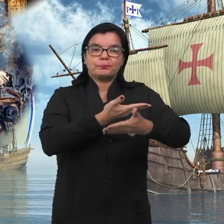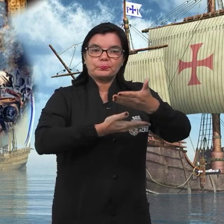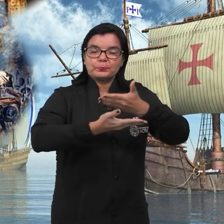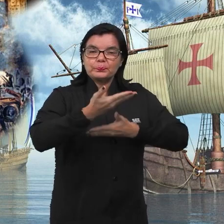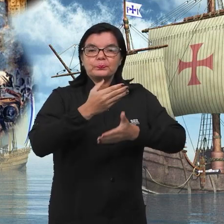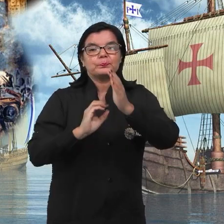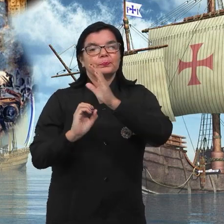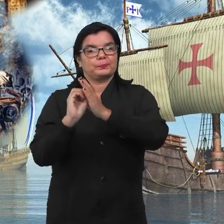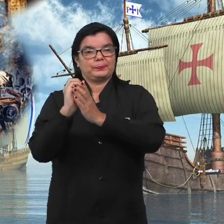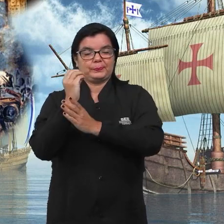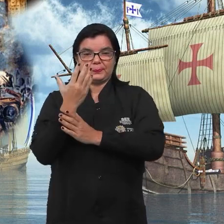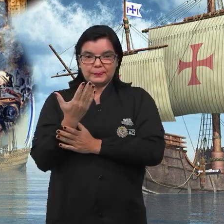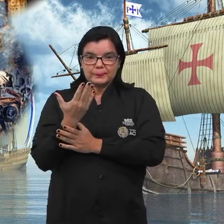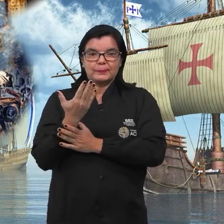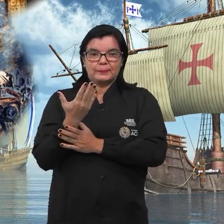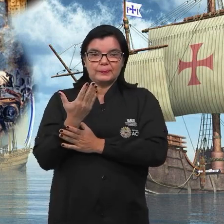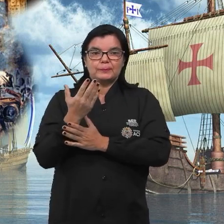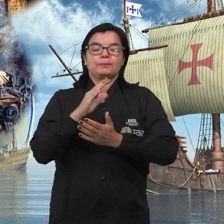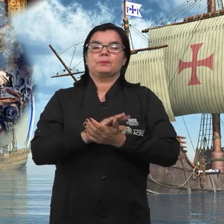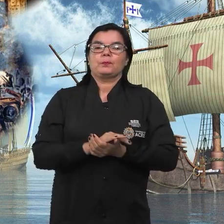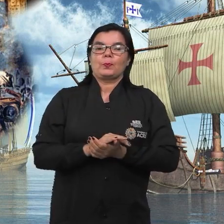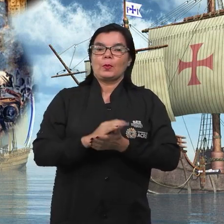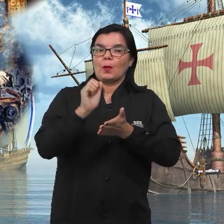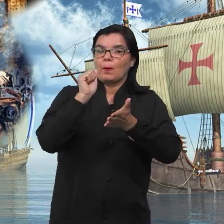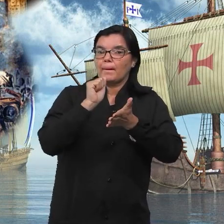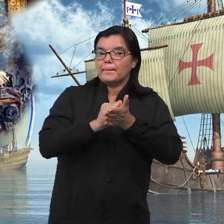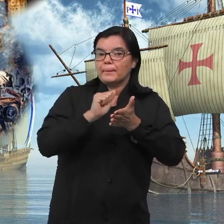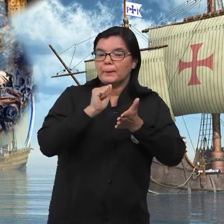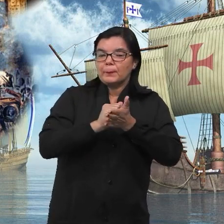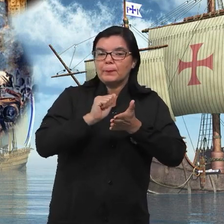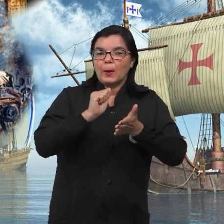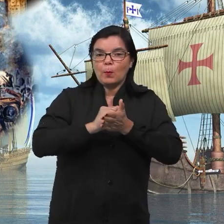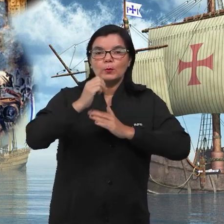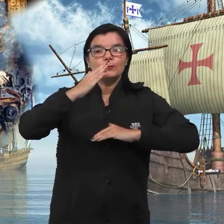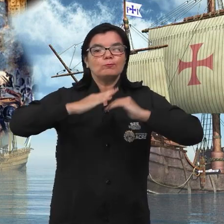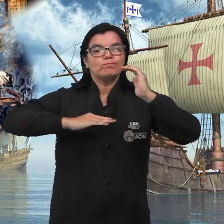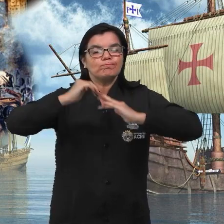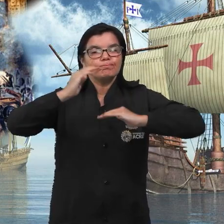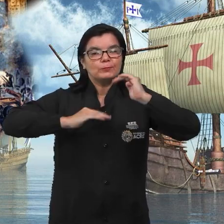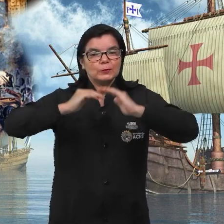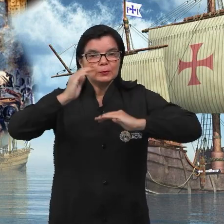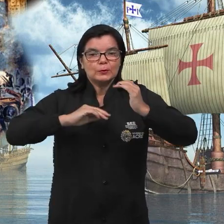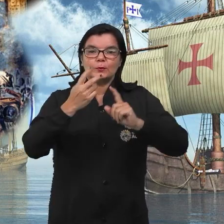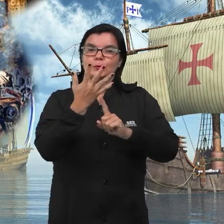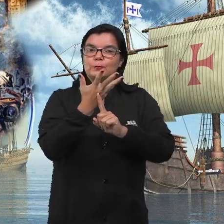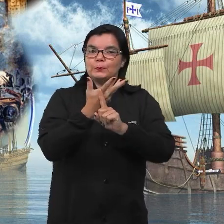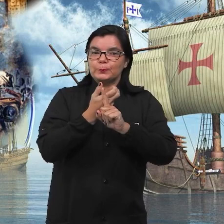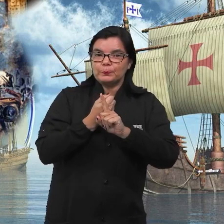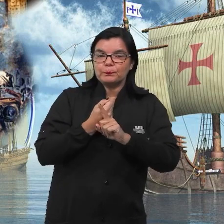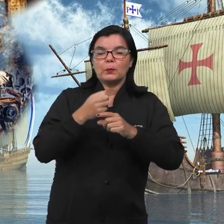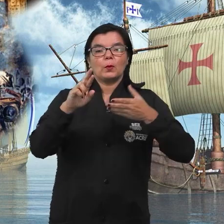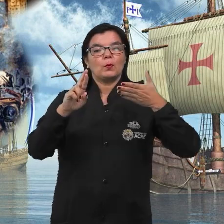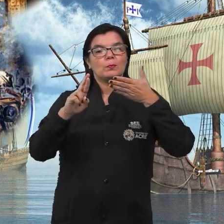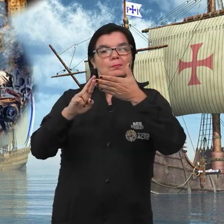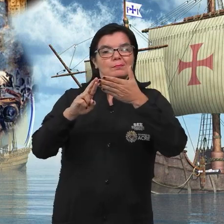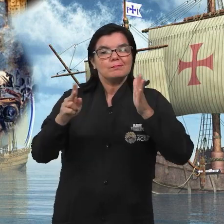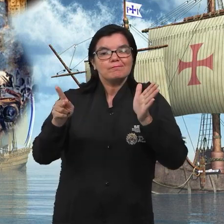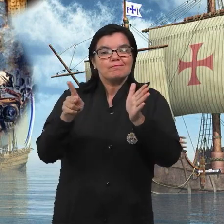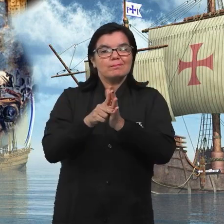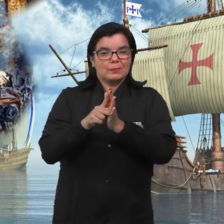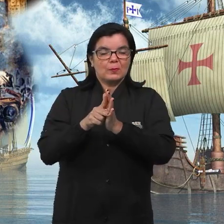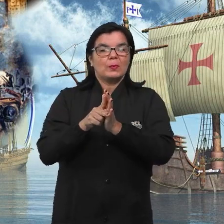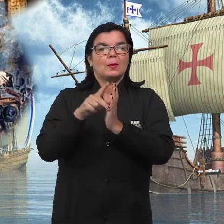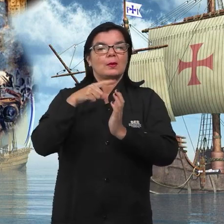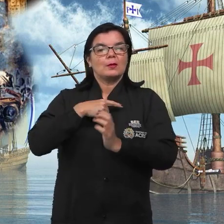que envolvem um acontecimento, uma obra artística ou uma referência específica que podem